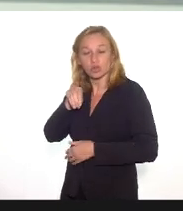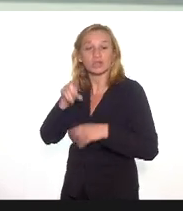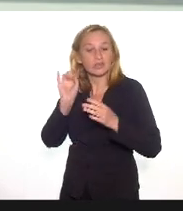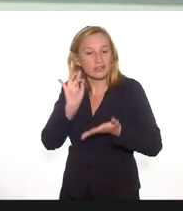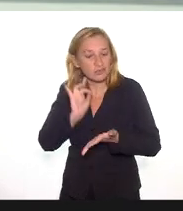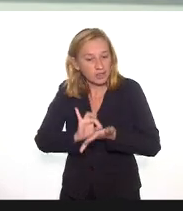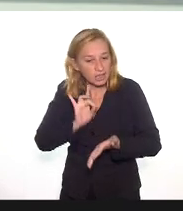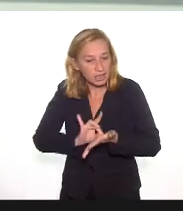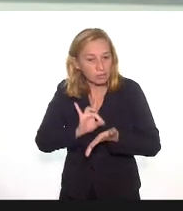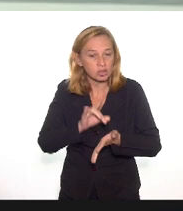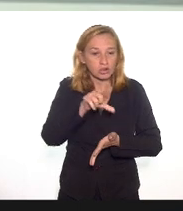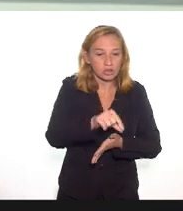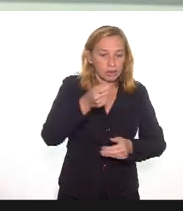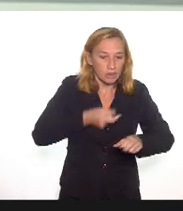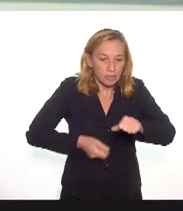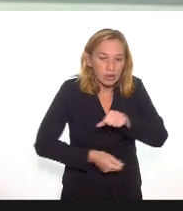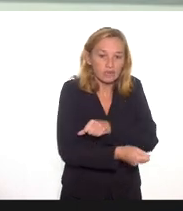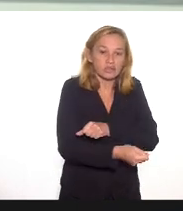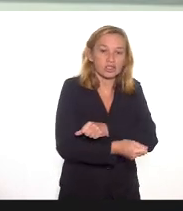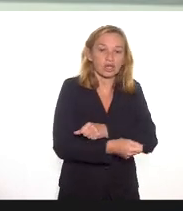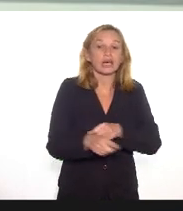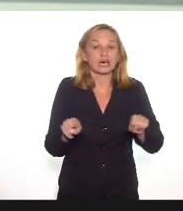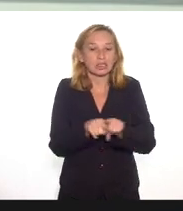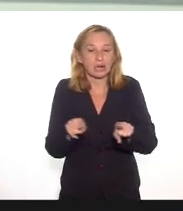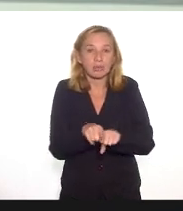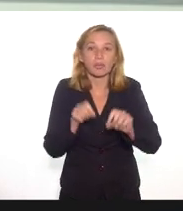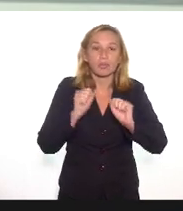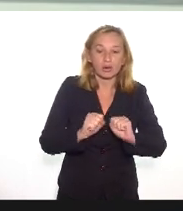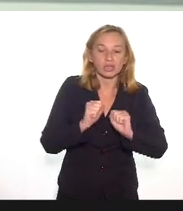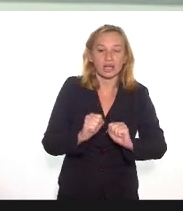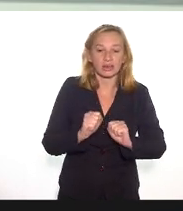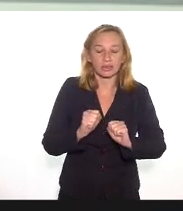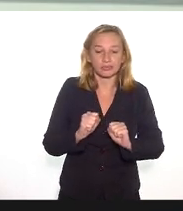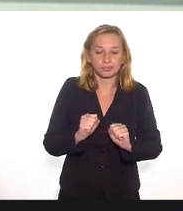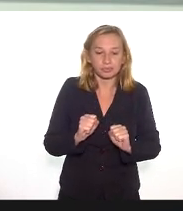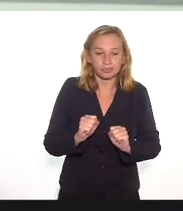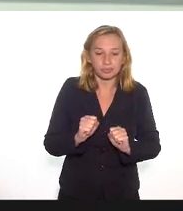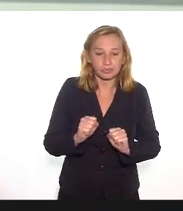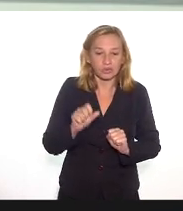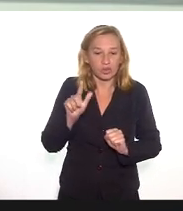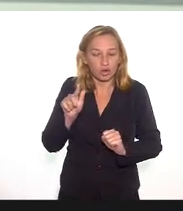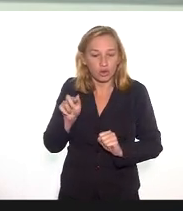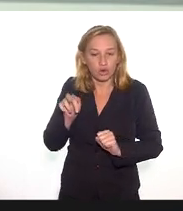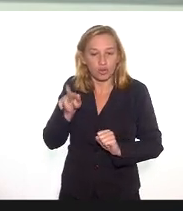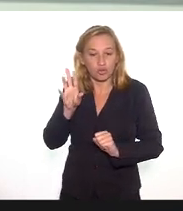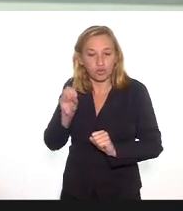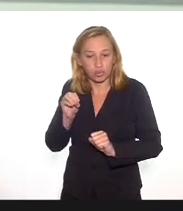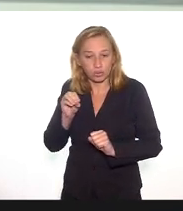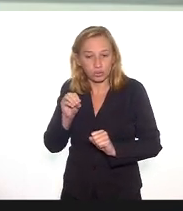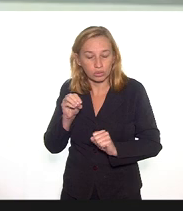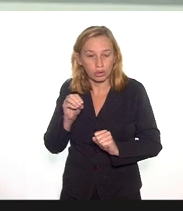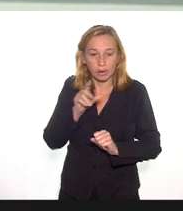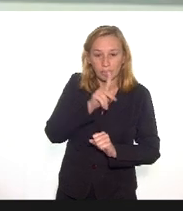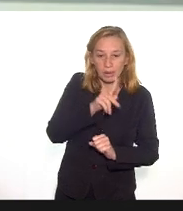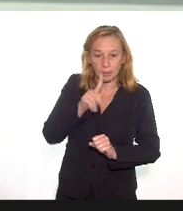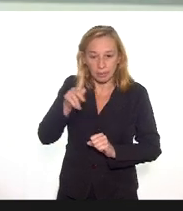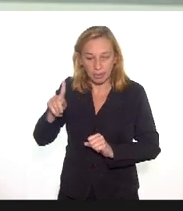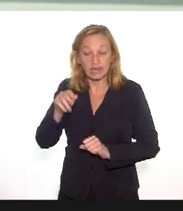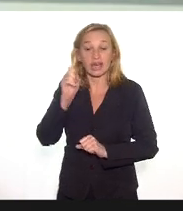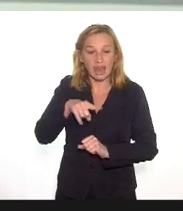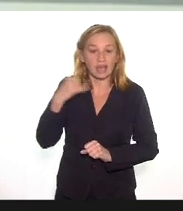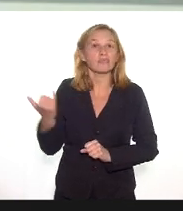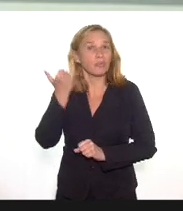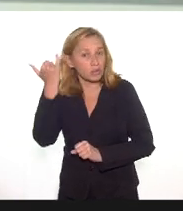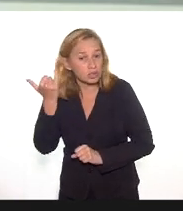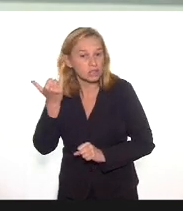fosse direcionado para investimentos, ele também pudesse servir como um fundo garantidor para as PPPs, que é muito importante para a